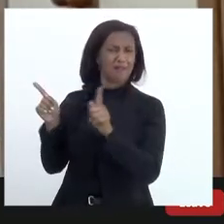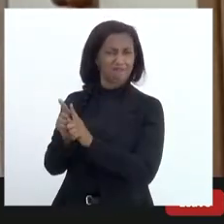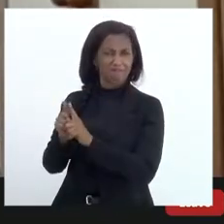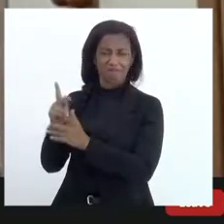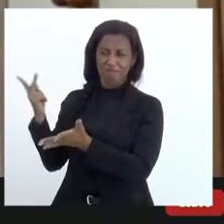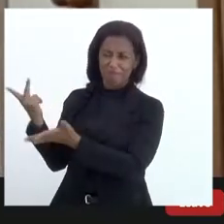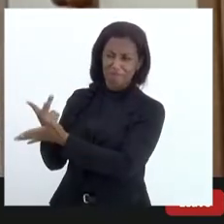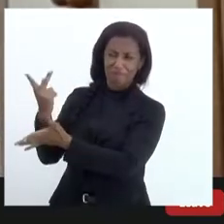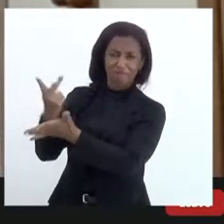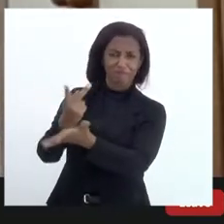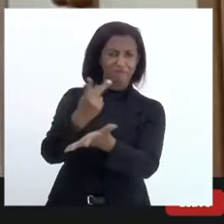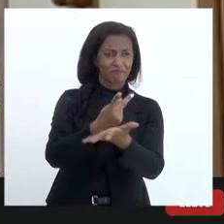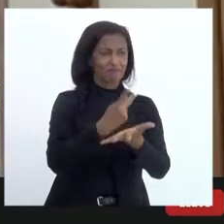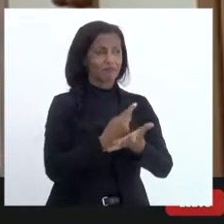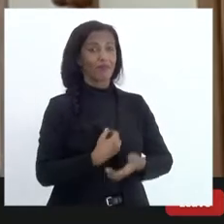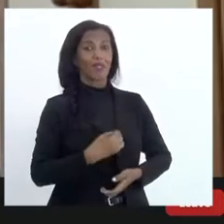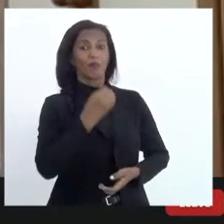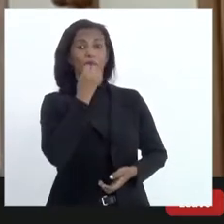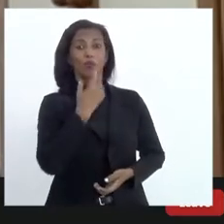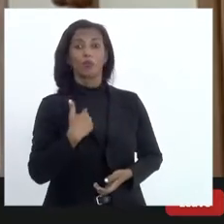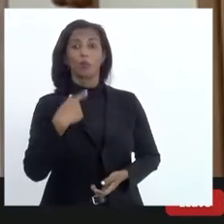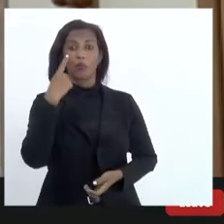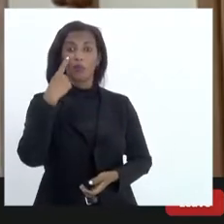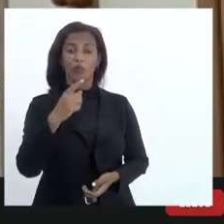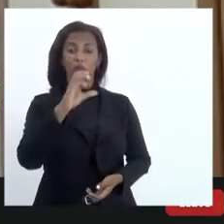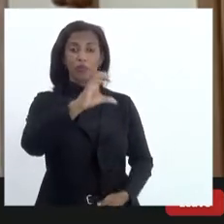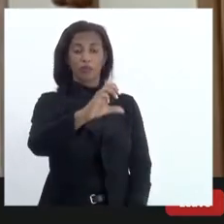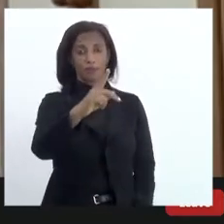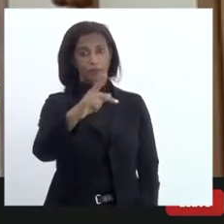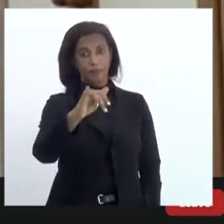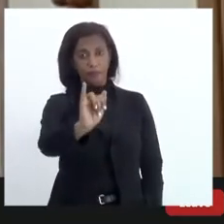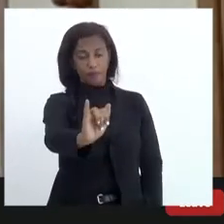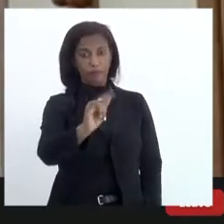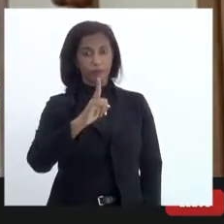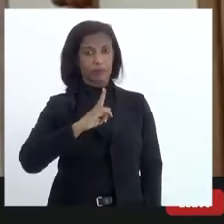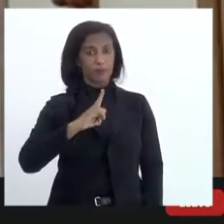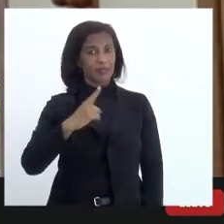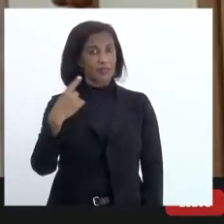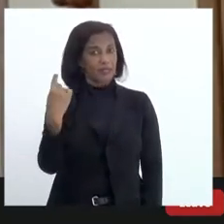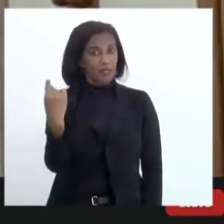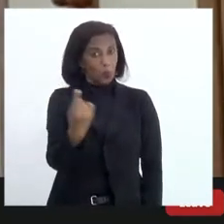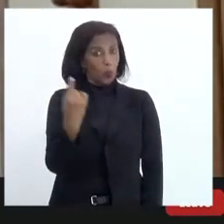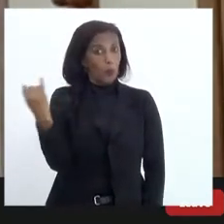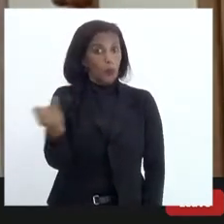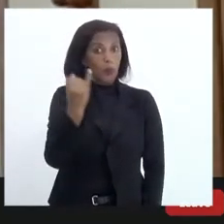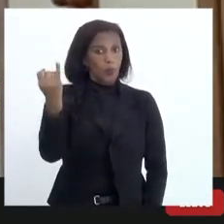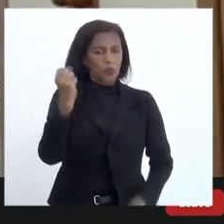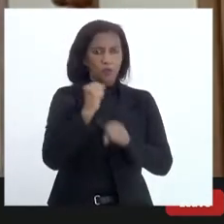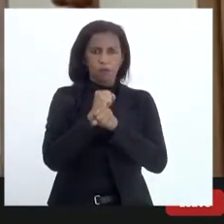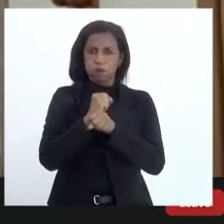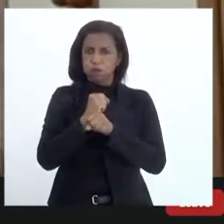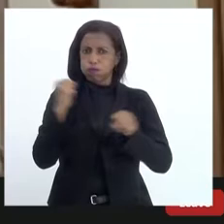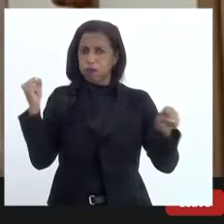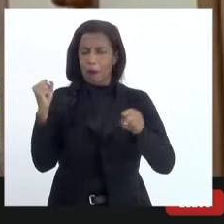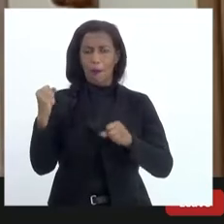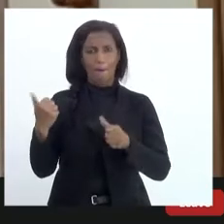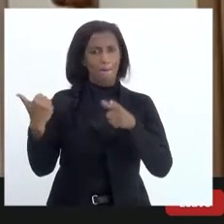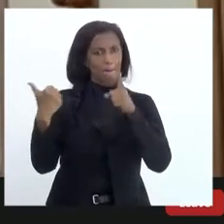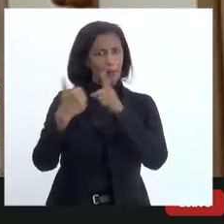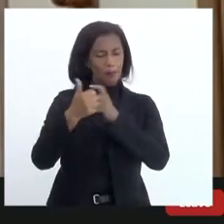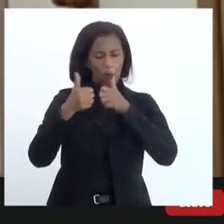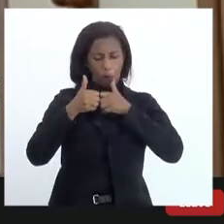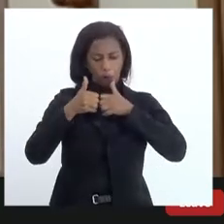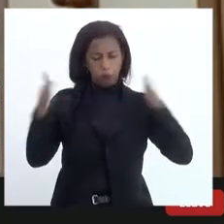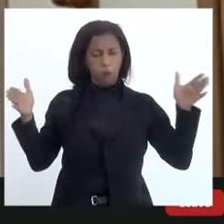Então, assim, é muito bom que eu vejo que essa CPI ela tem uma importância enorme, né, primeiro de escancarar